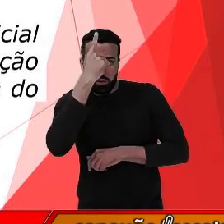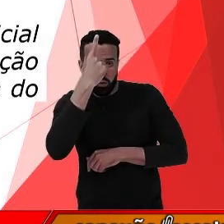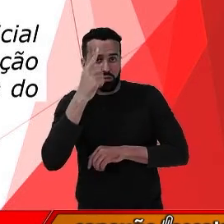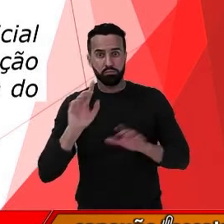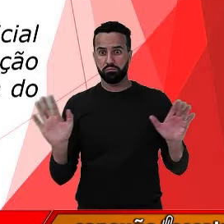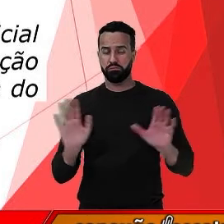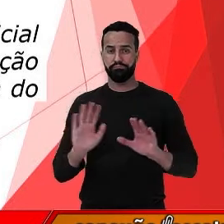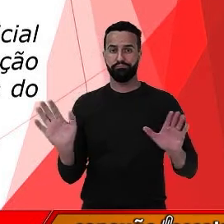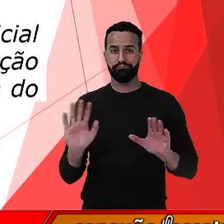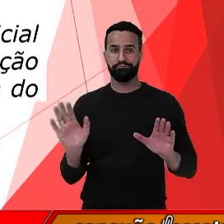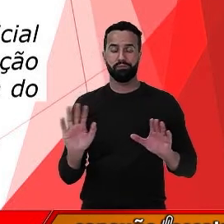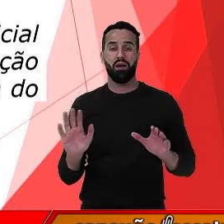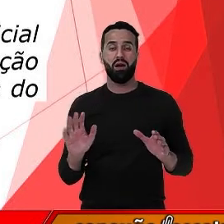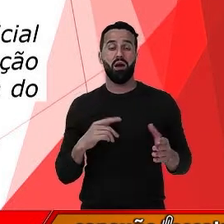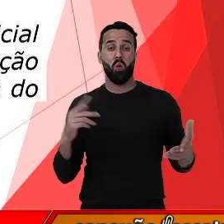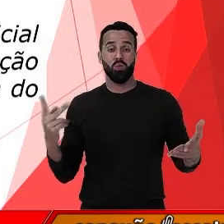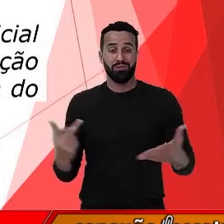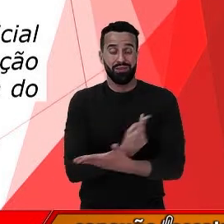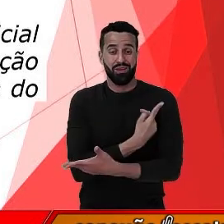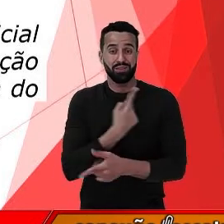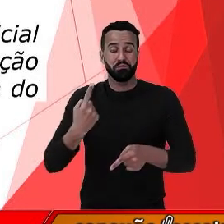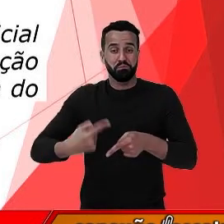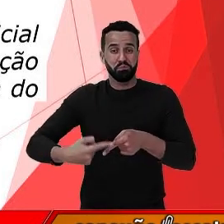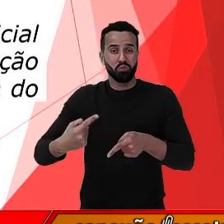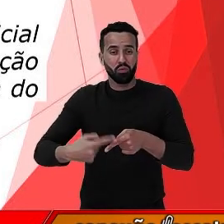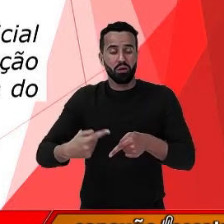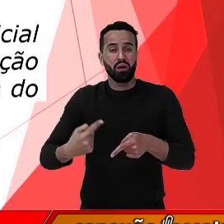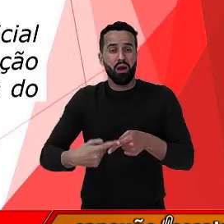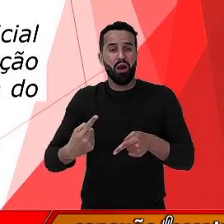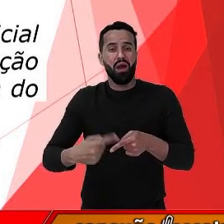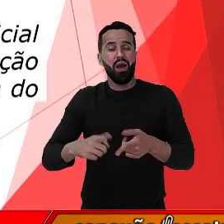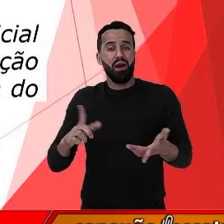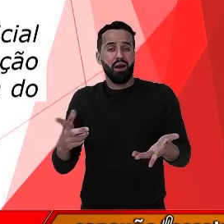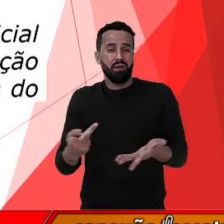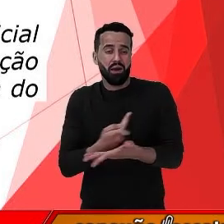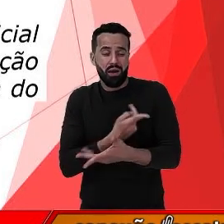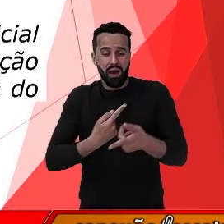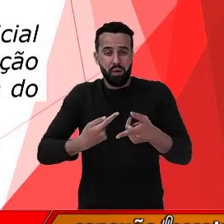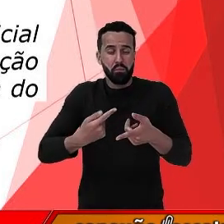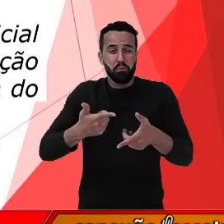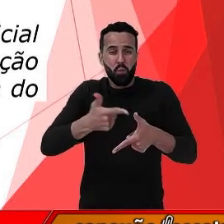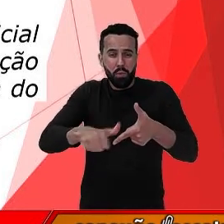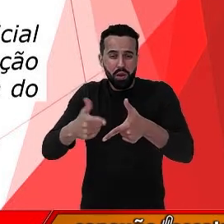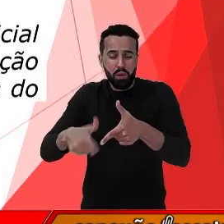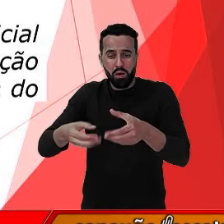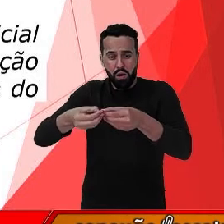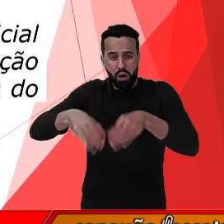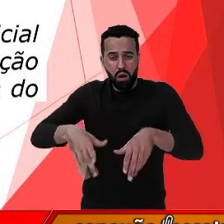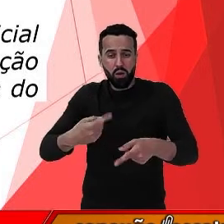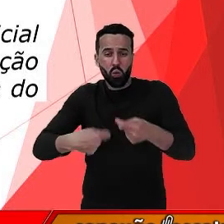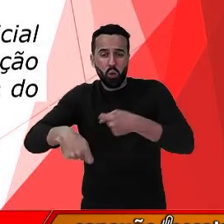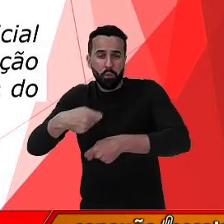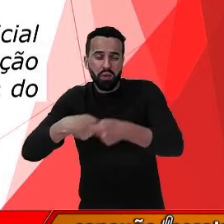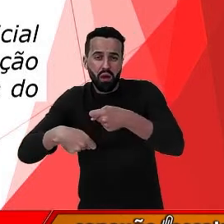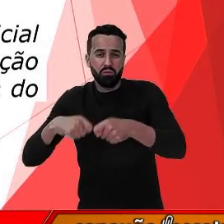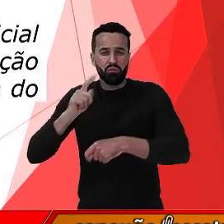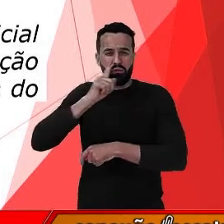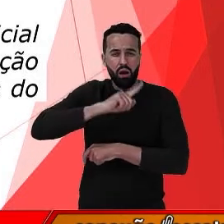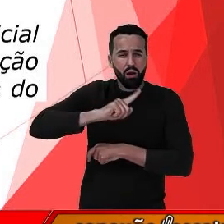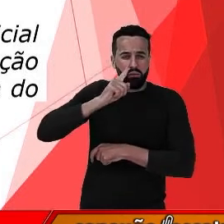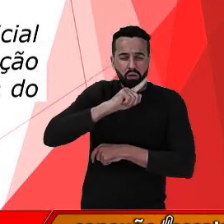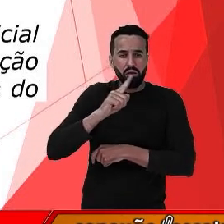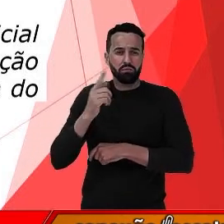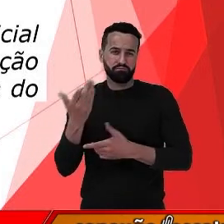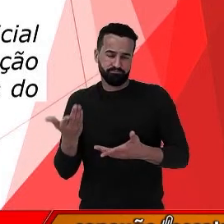sim um produto artificial de conjunturas econômicas defeituosas. Então,